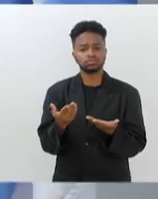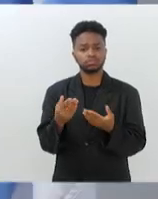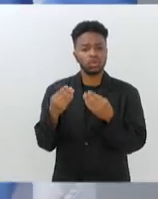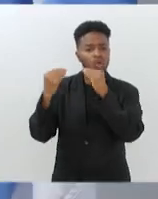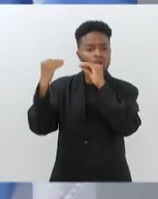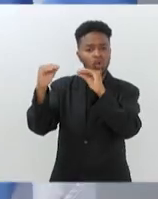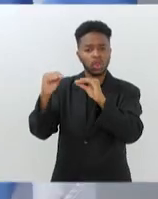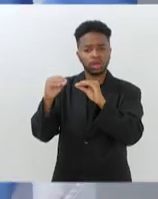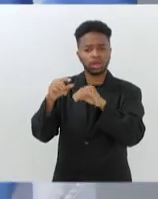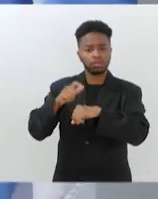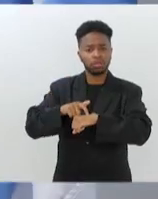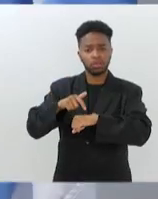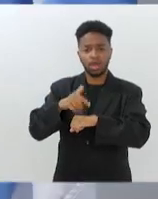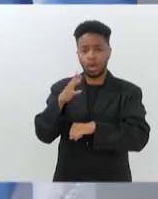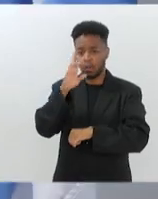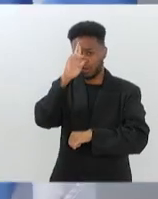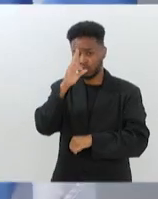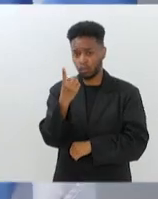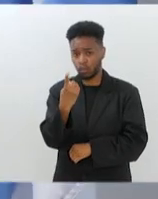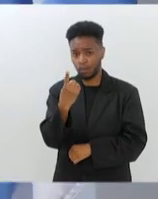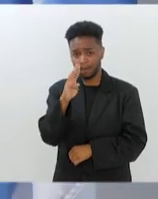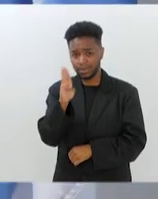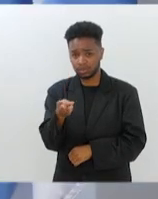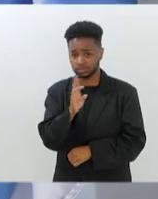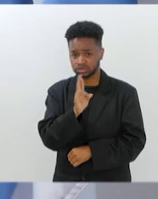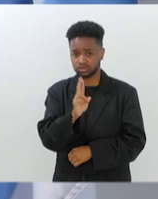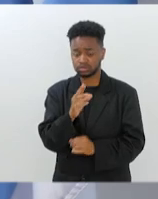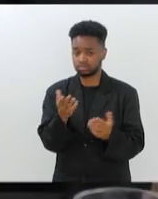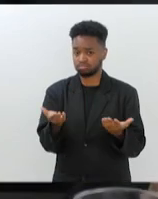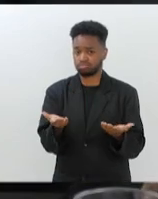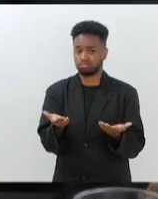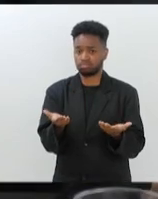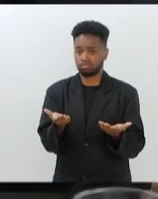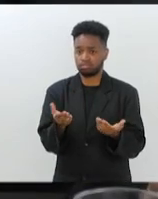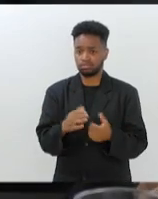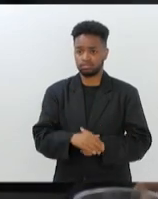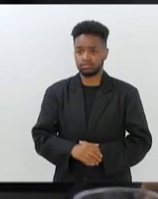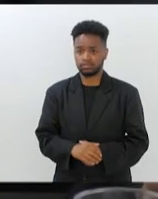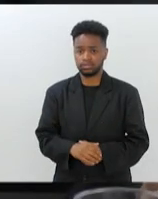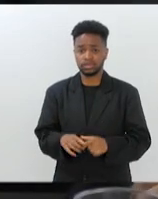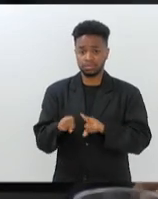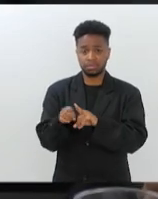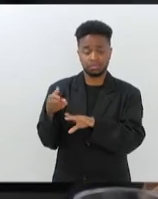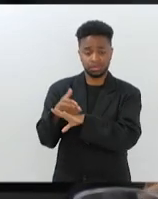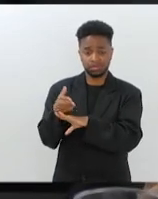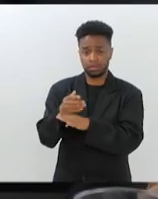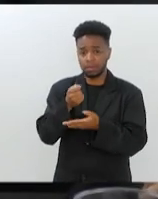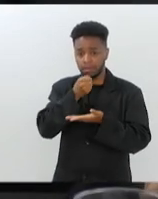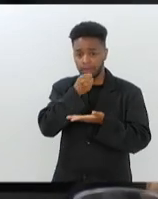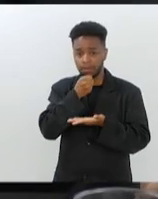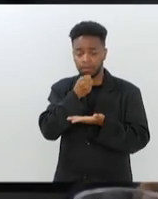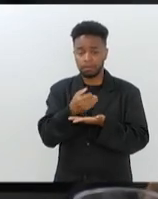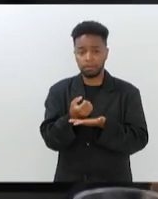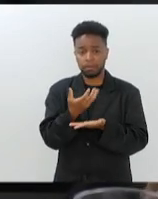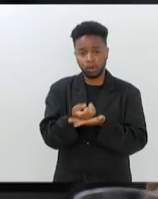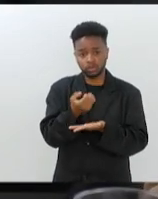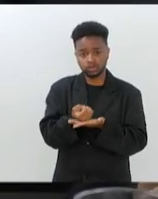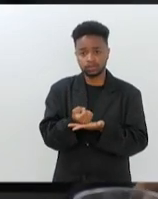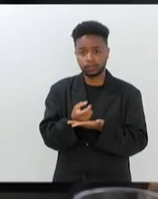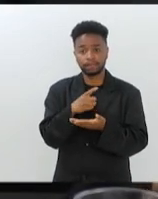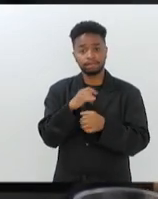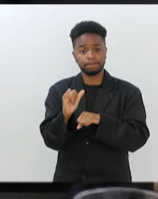estampada num almoço 1 milhão de E participar de um podcast bom a gente tem a